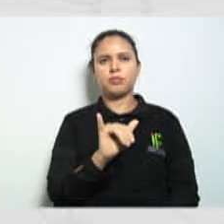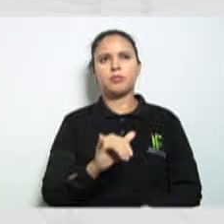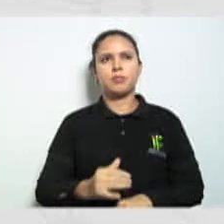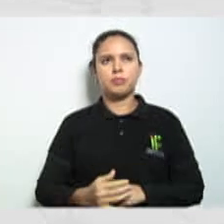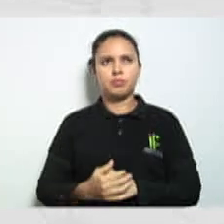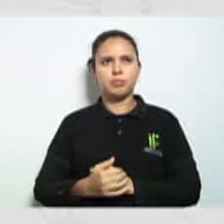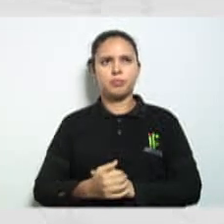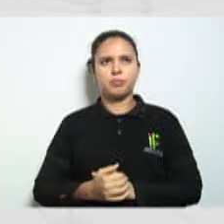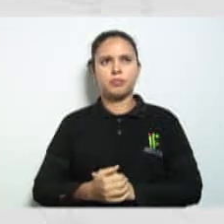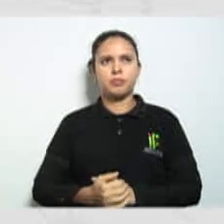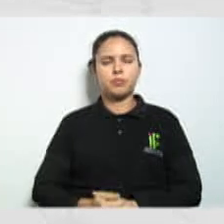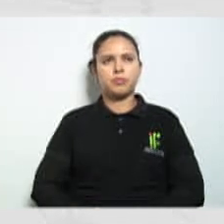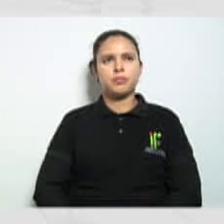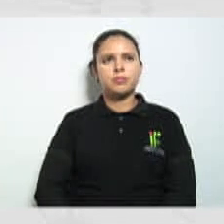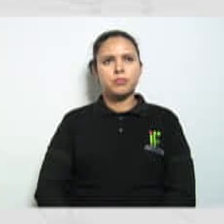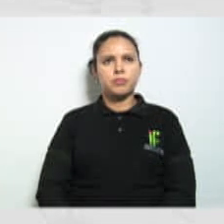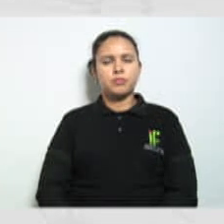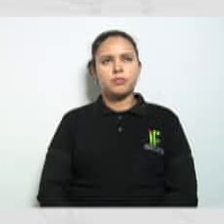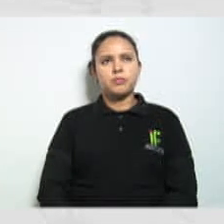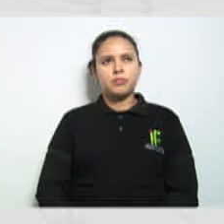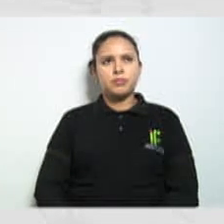Y.